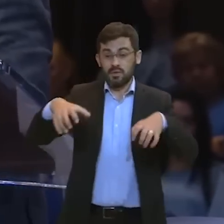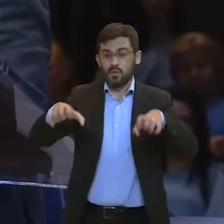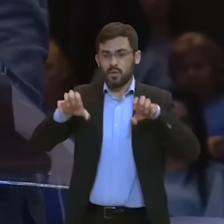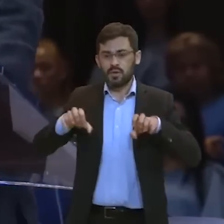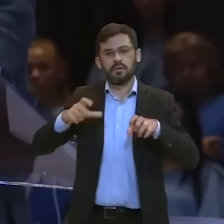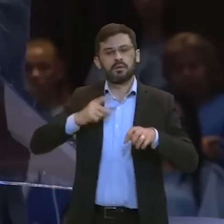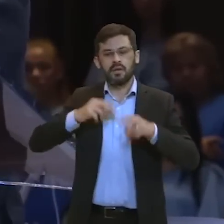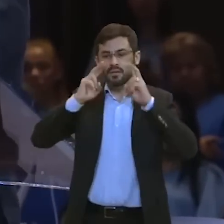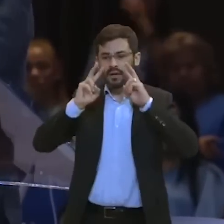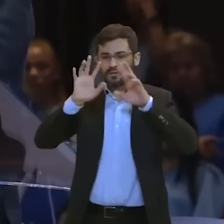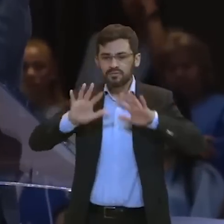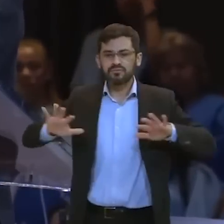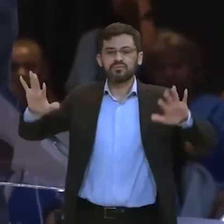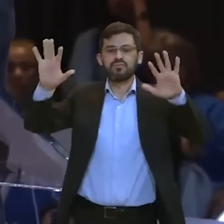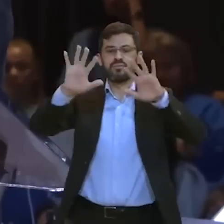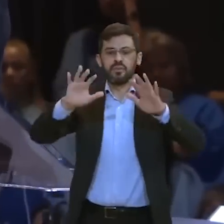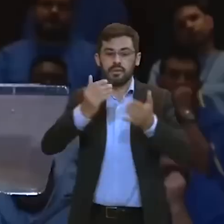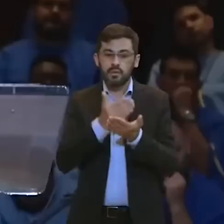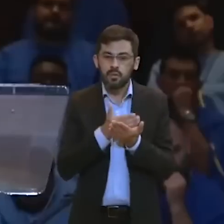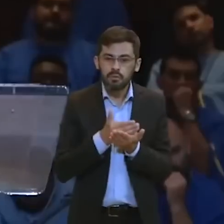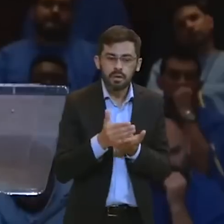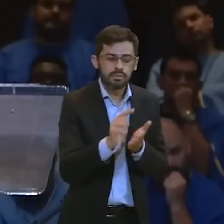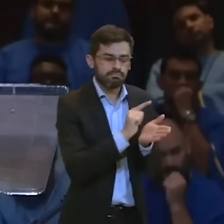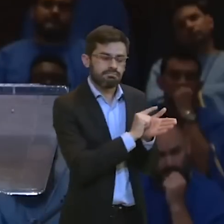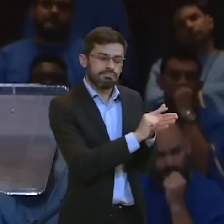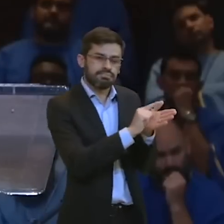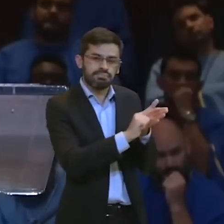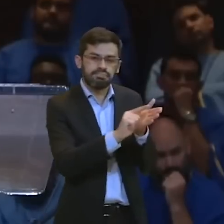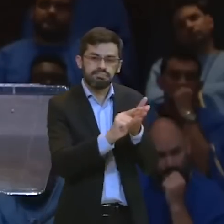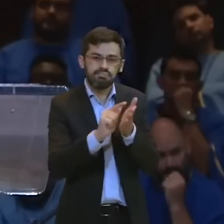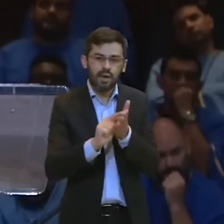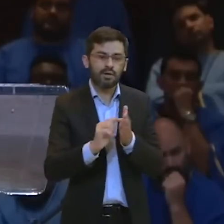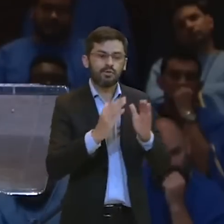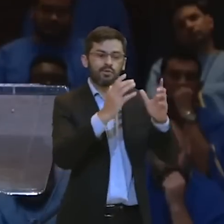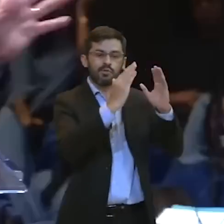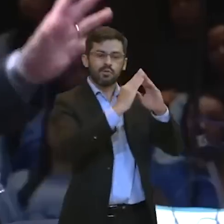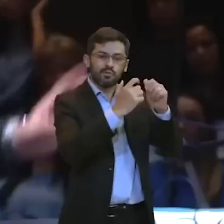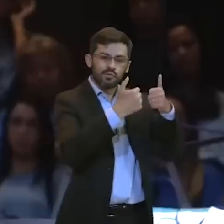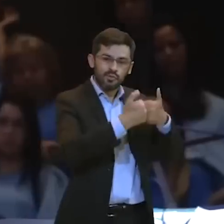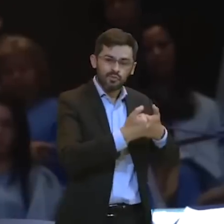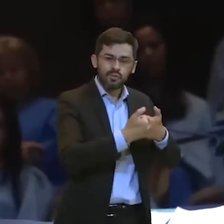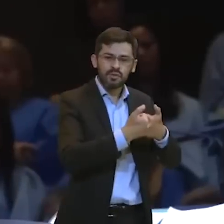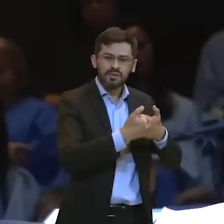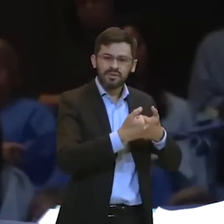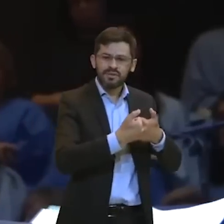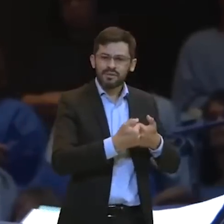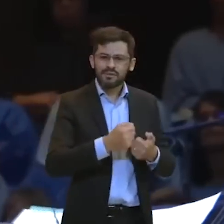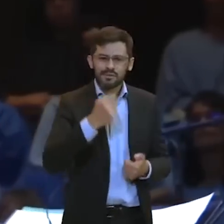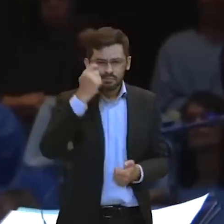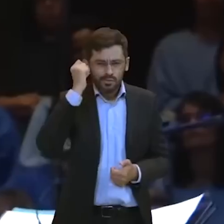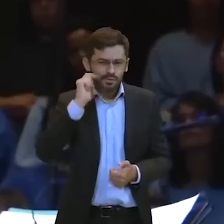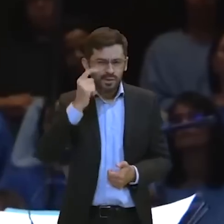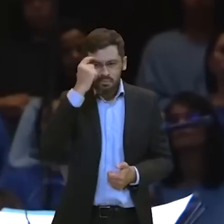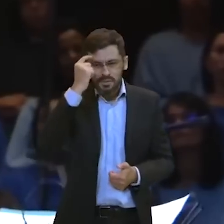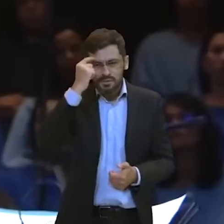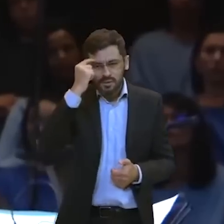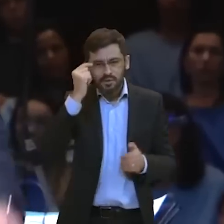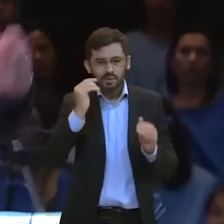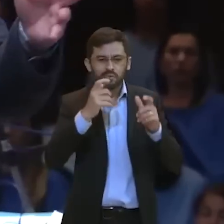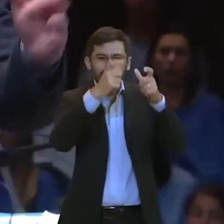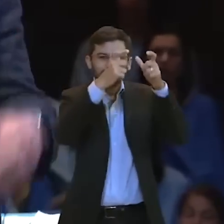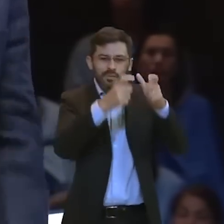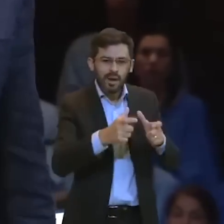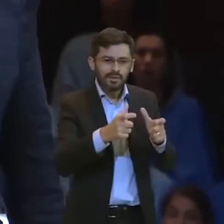a obra de santificação, consagração. Você pode imaginar um templo fechado por muitos anos,